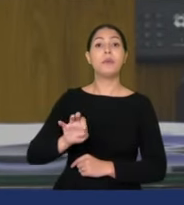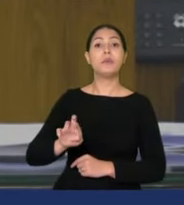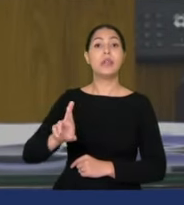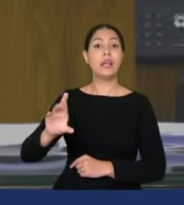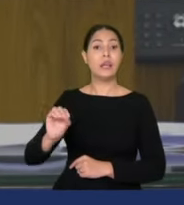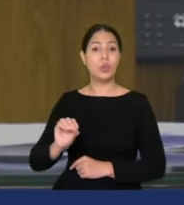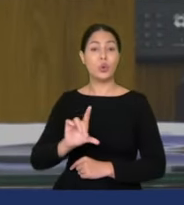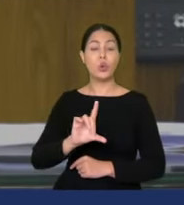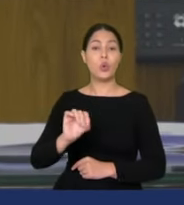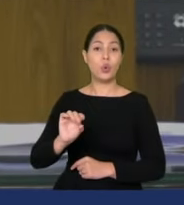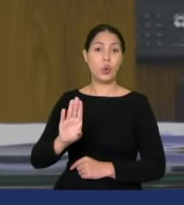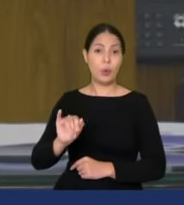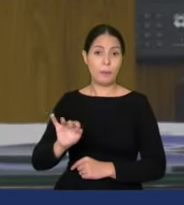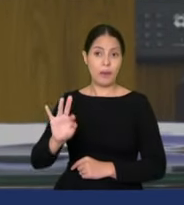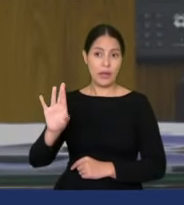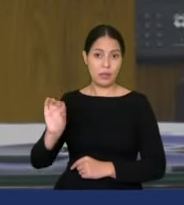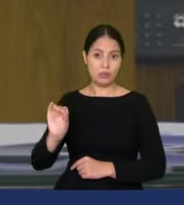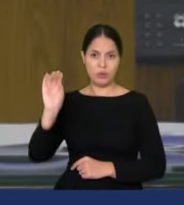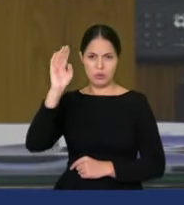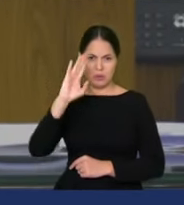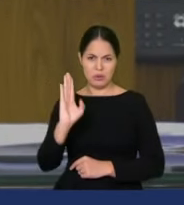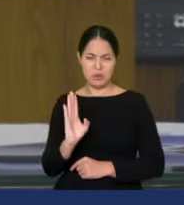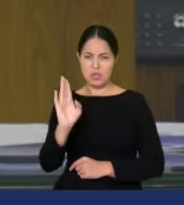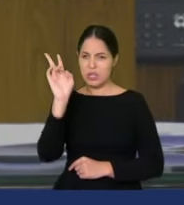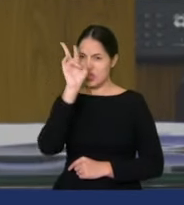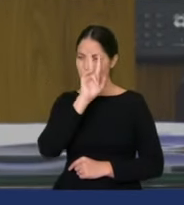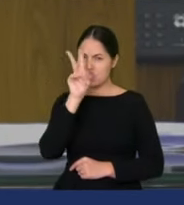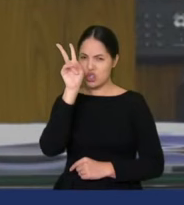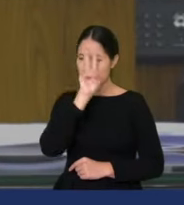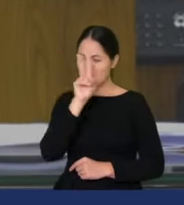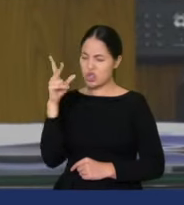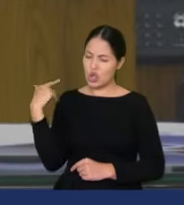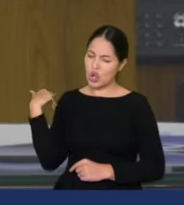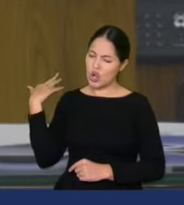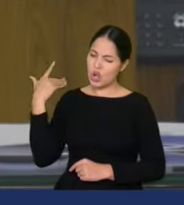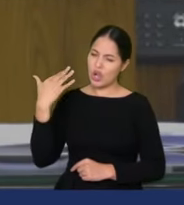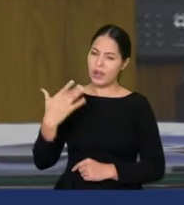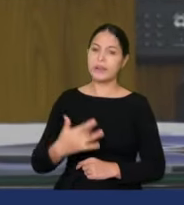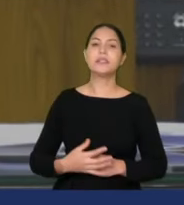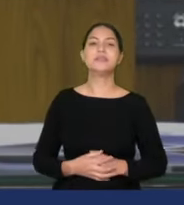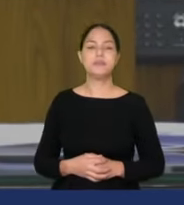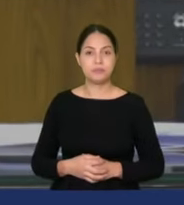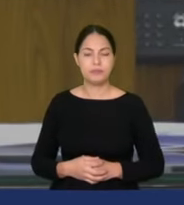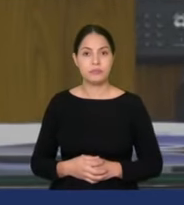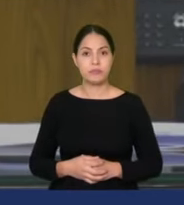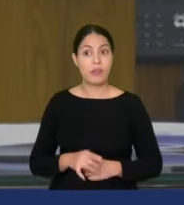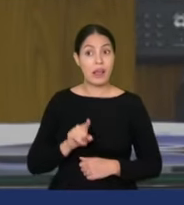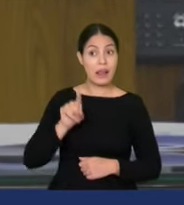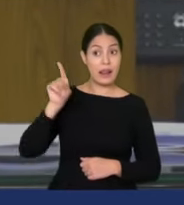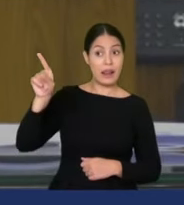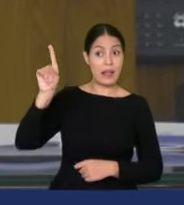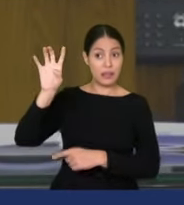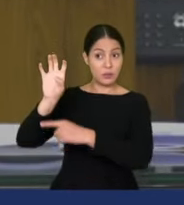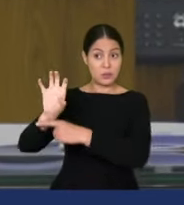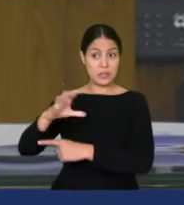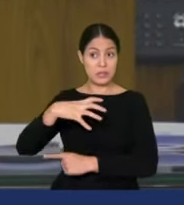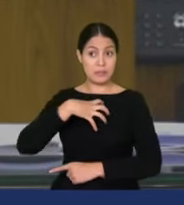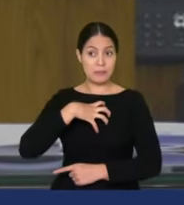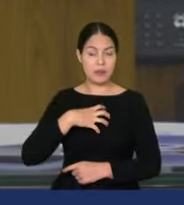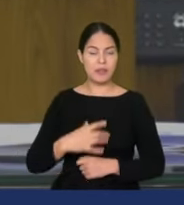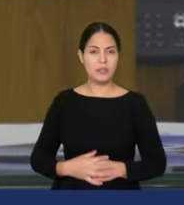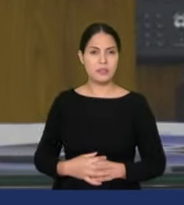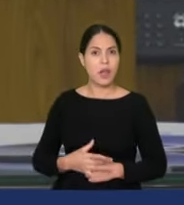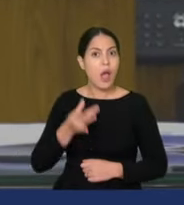nosso, fez história. Lá, agora, está se vendo e se vivendo